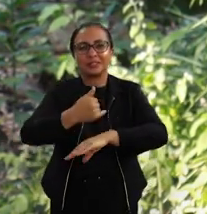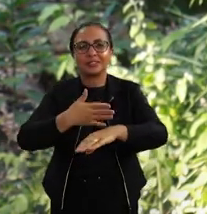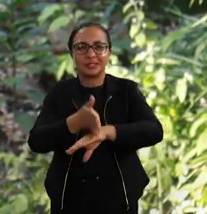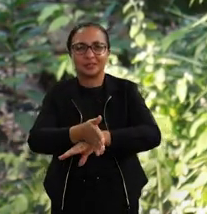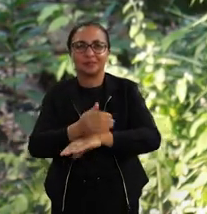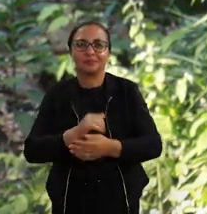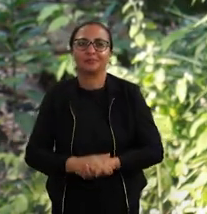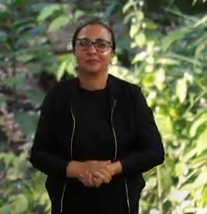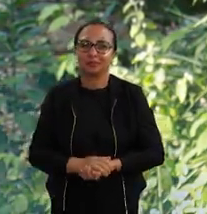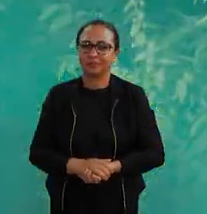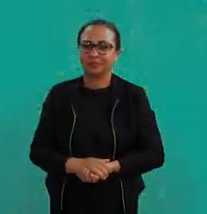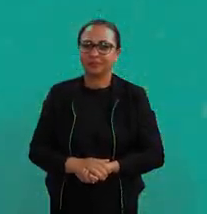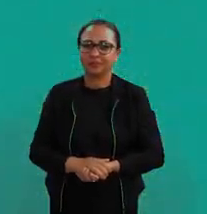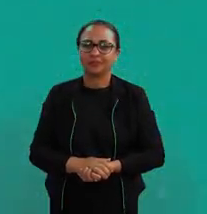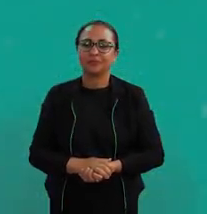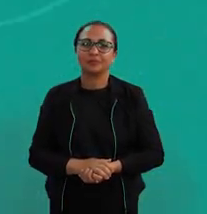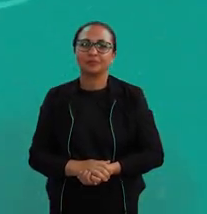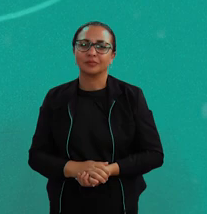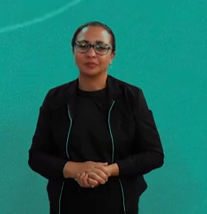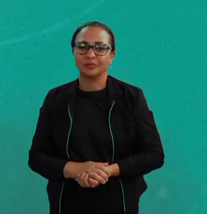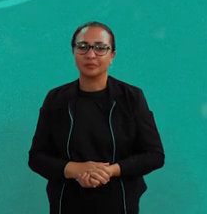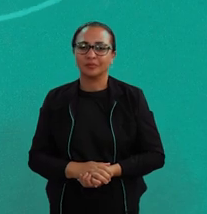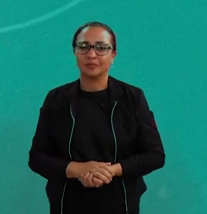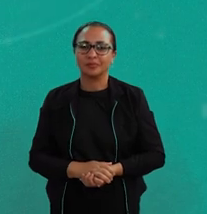mais acessíveis.